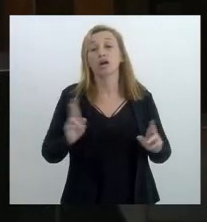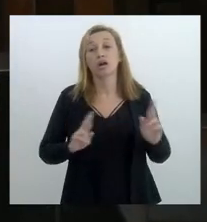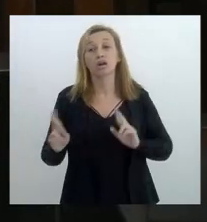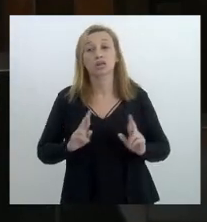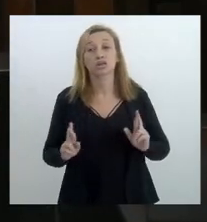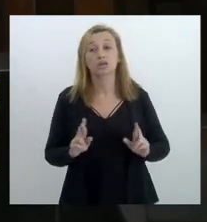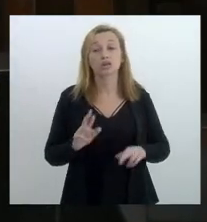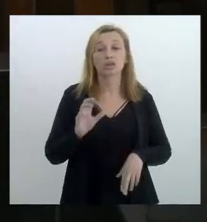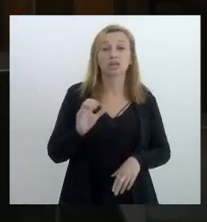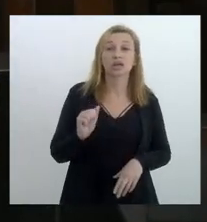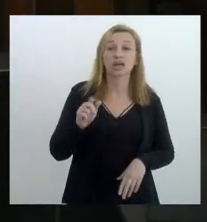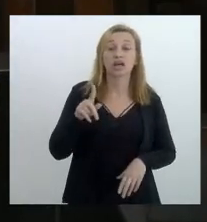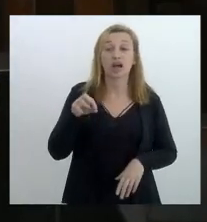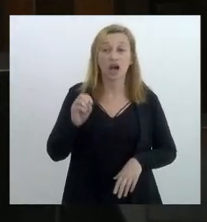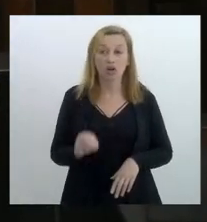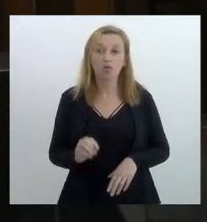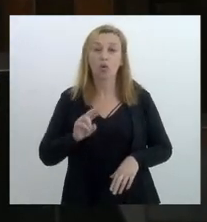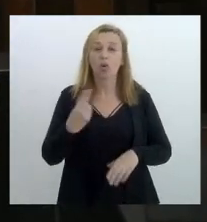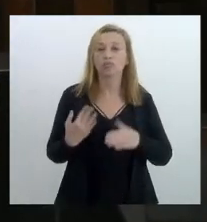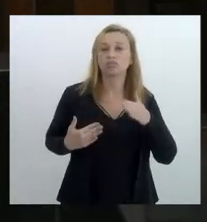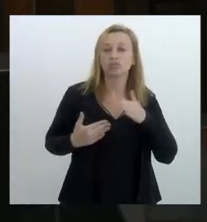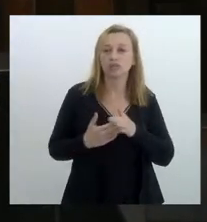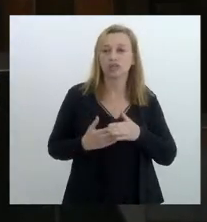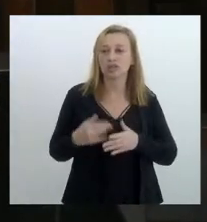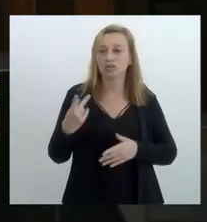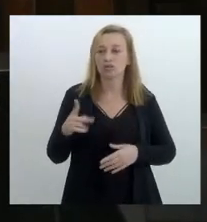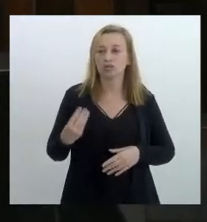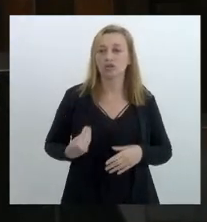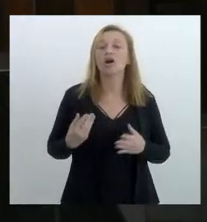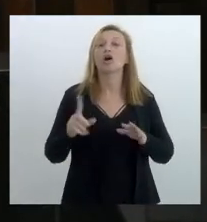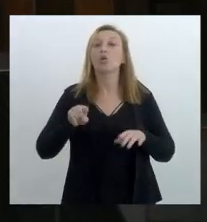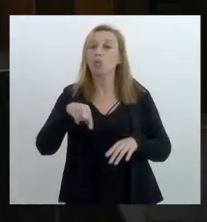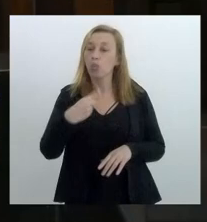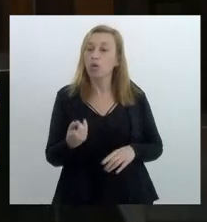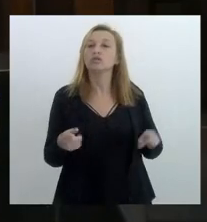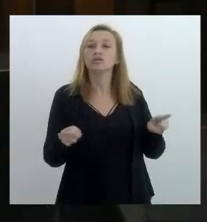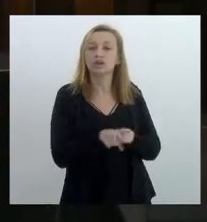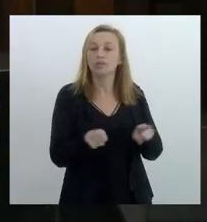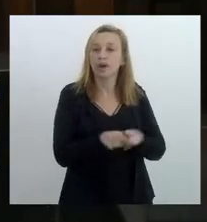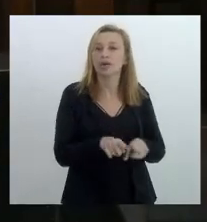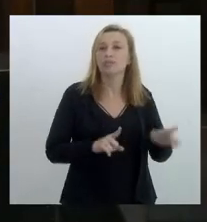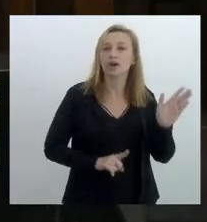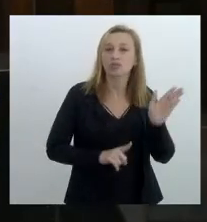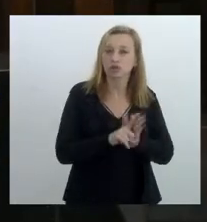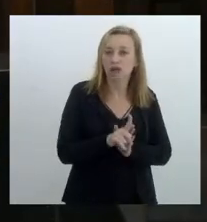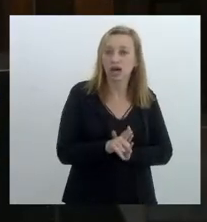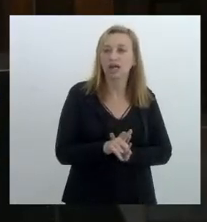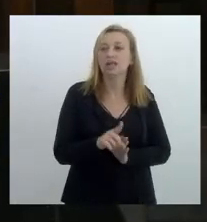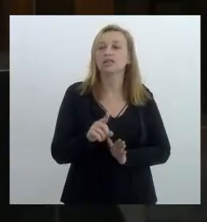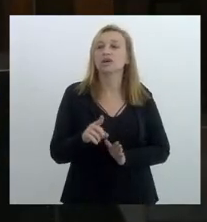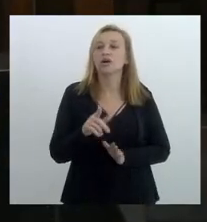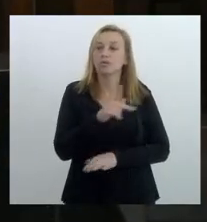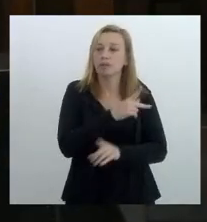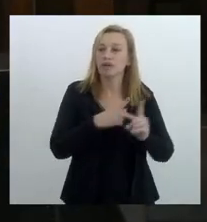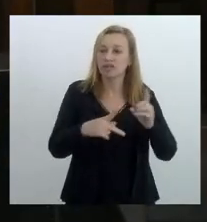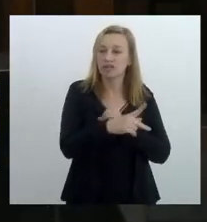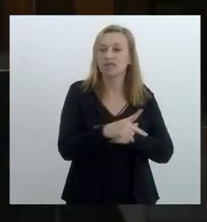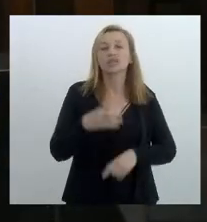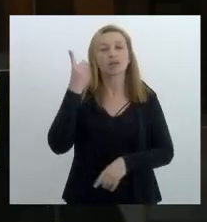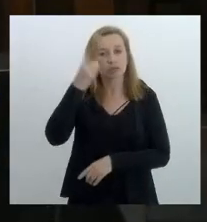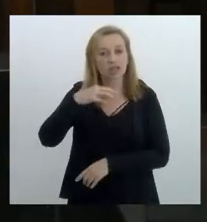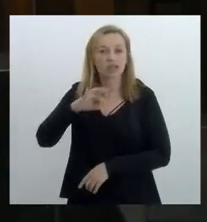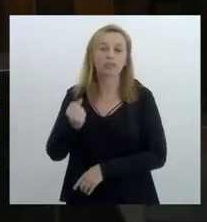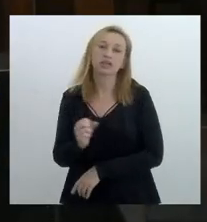ou à limitação da sua existência. Um outro ponto que eu quero perguntar é sobre a Previdência. A deputada Marta